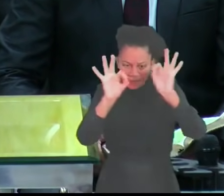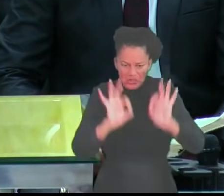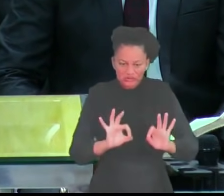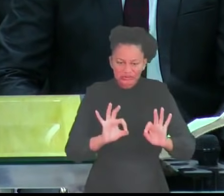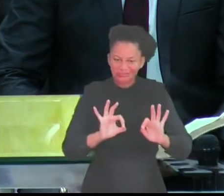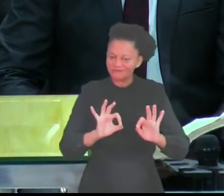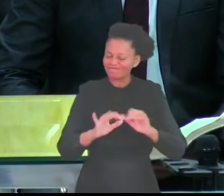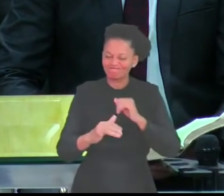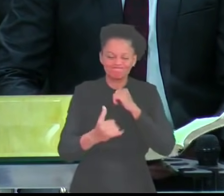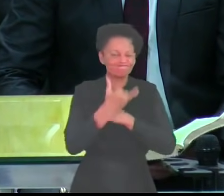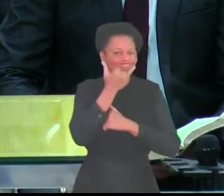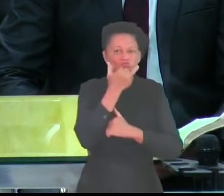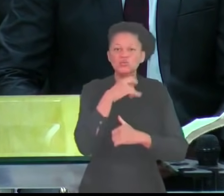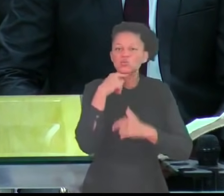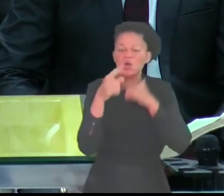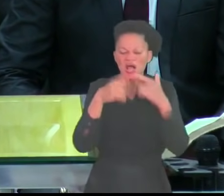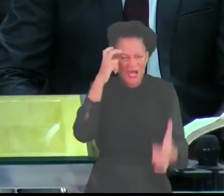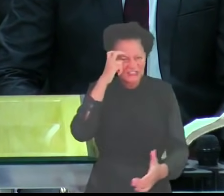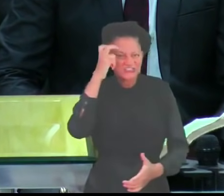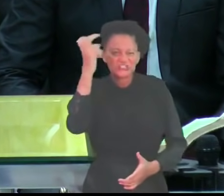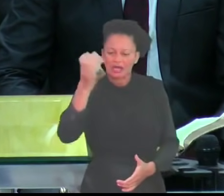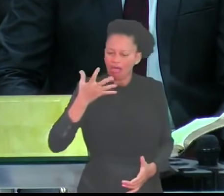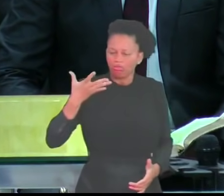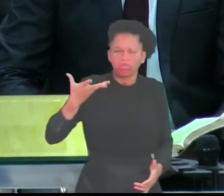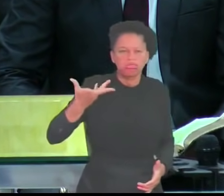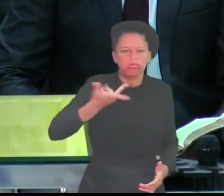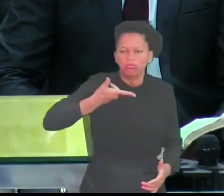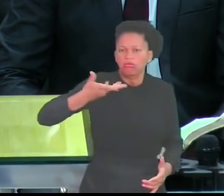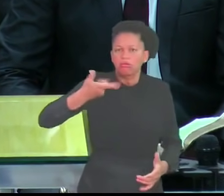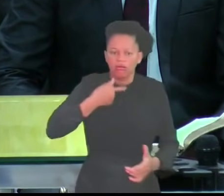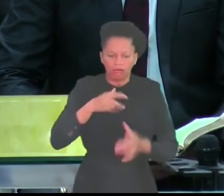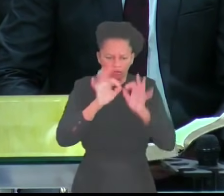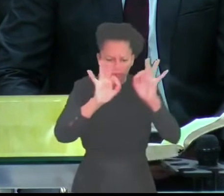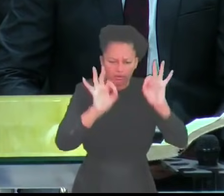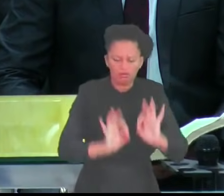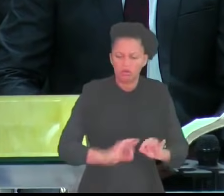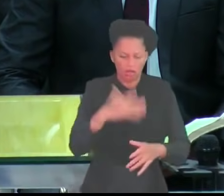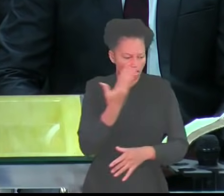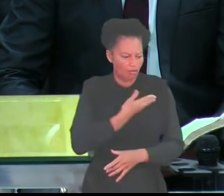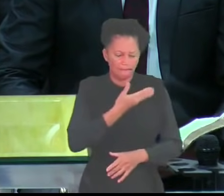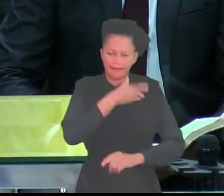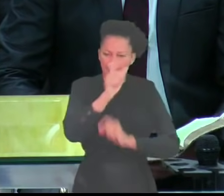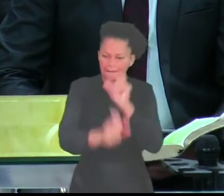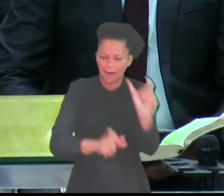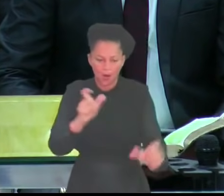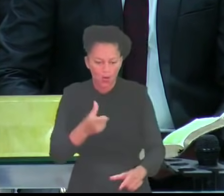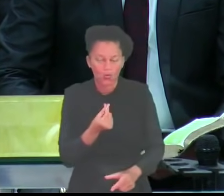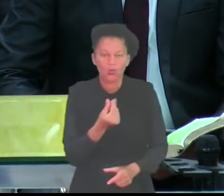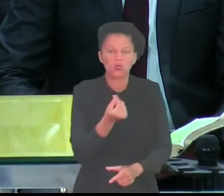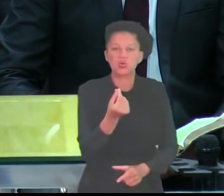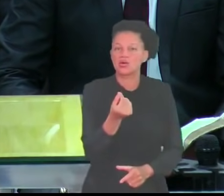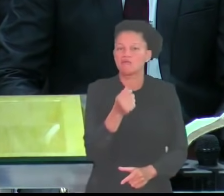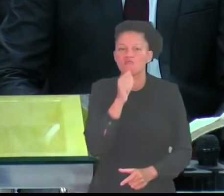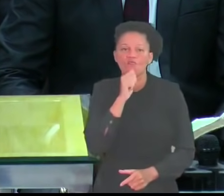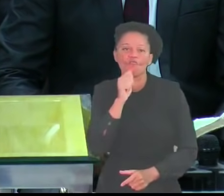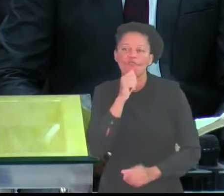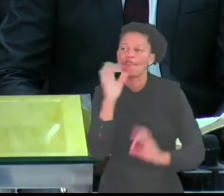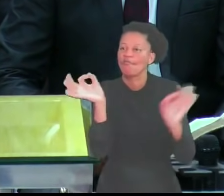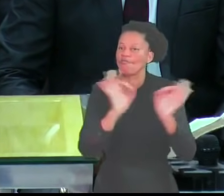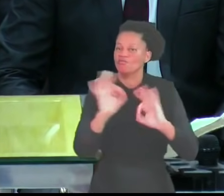A inteligência, as habilidades, os projetos, os amigos, o dinheiro não